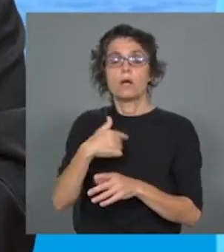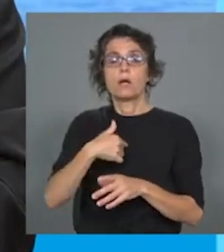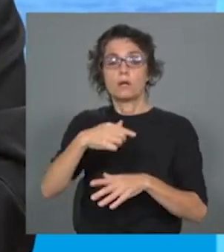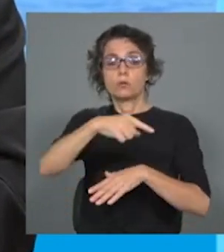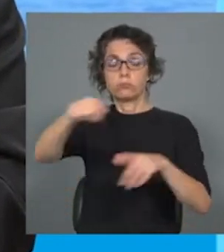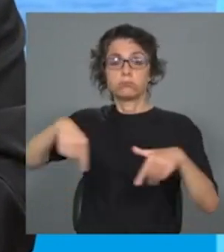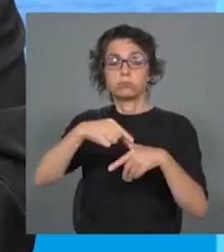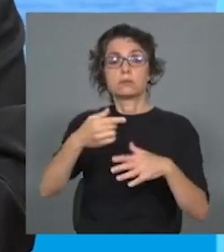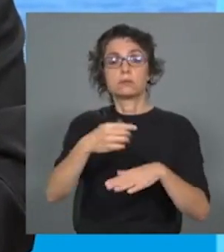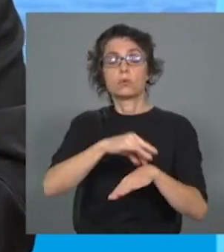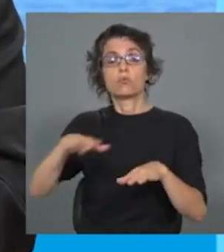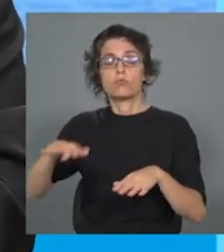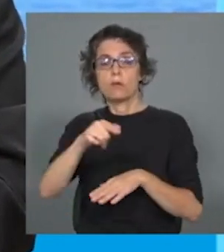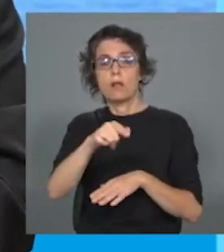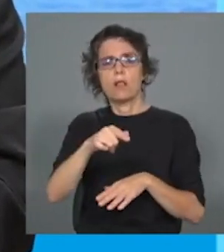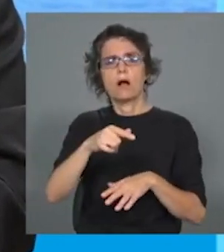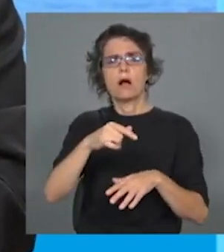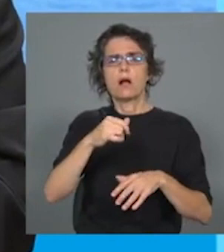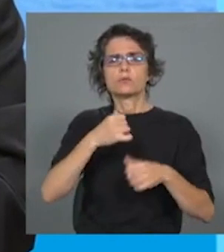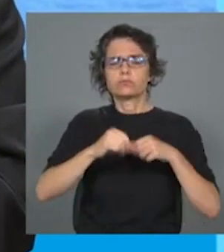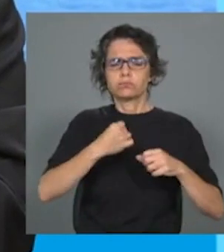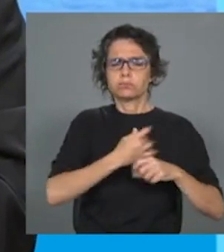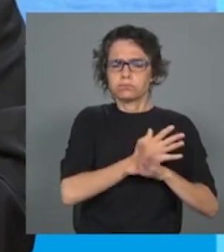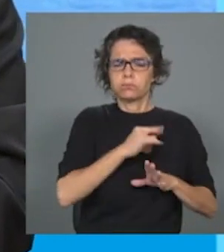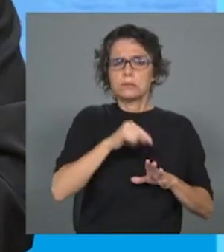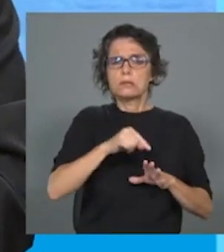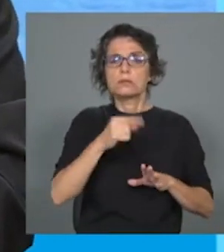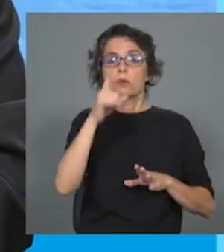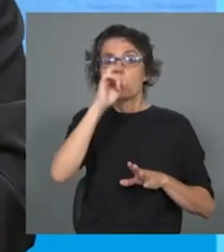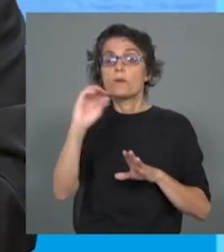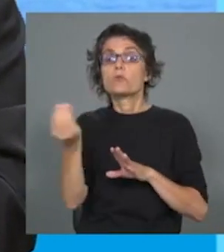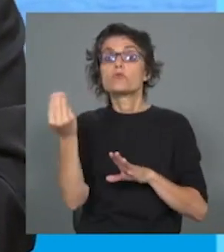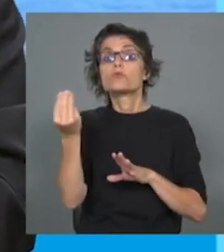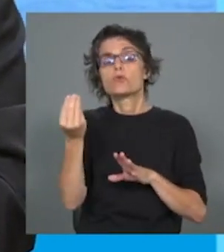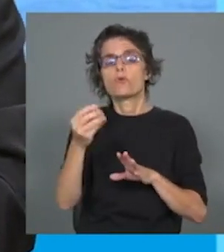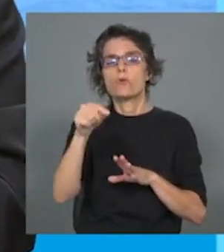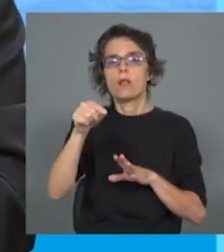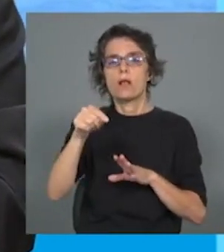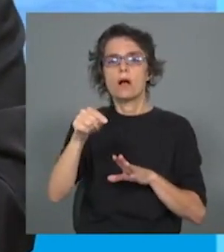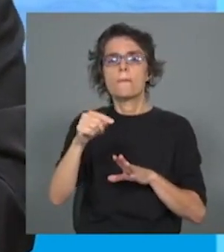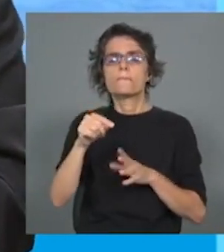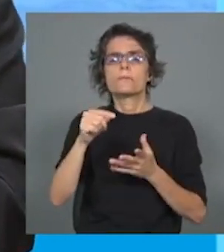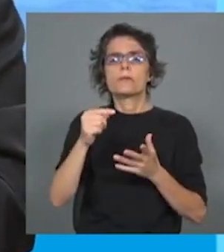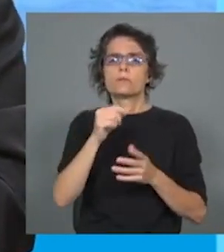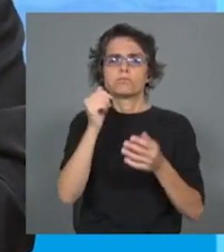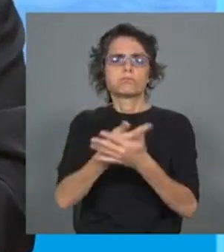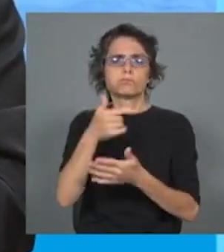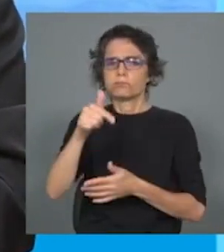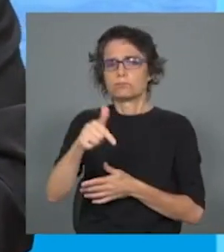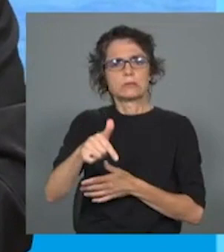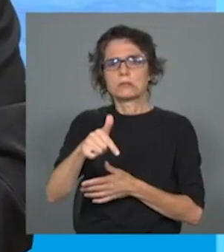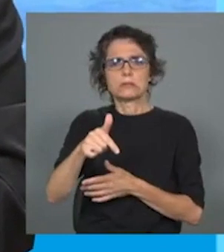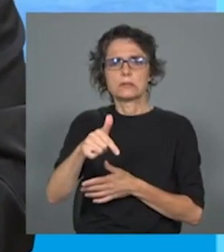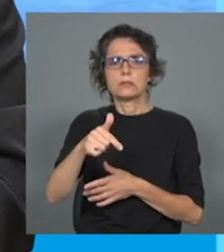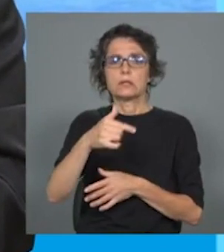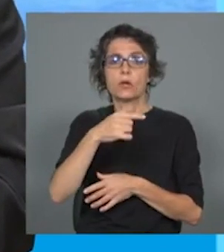Hospital da Perlada, e um deles, um jovem, o Daniel Falcão, de Miranda do Douro, acabou por falecer nesse mês